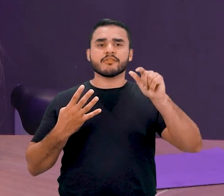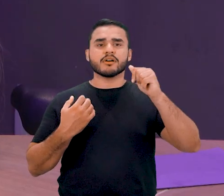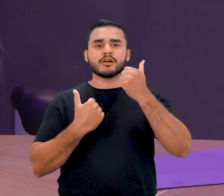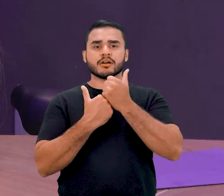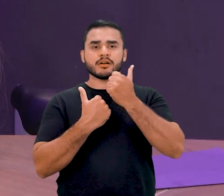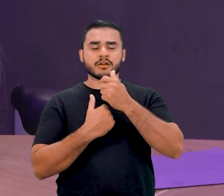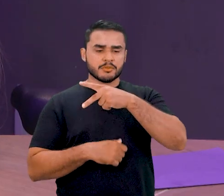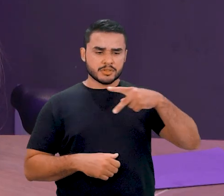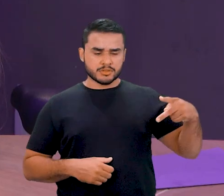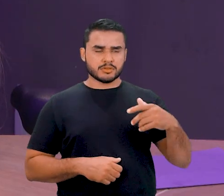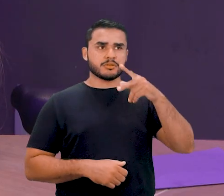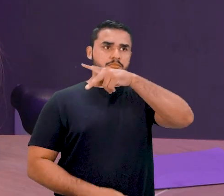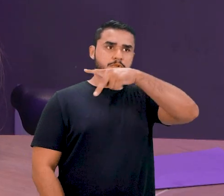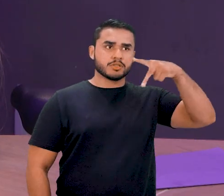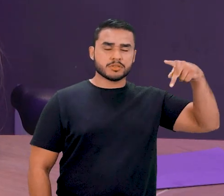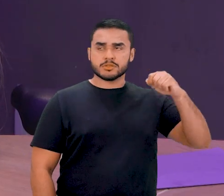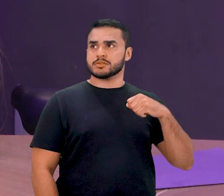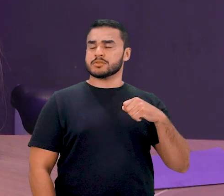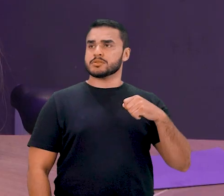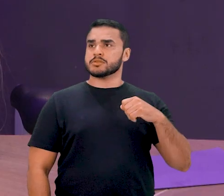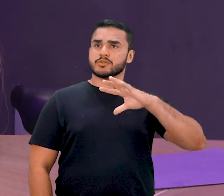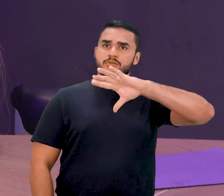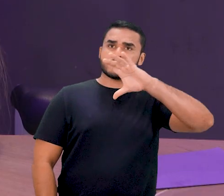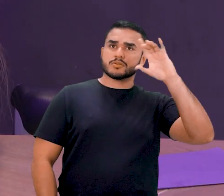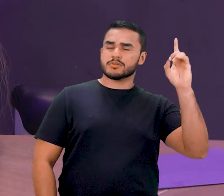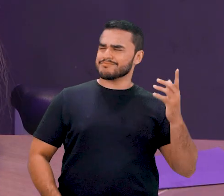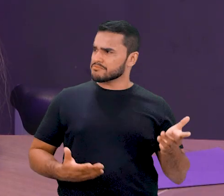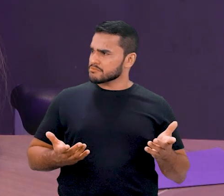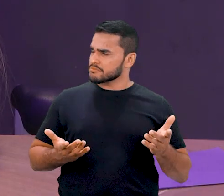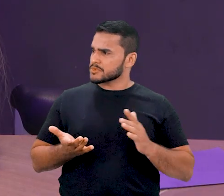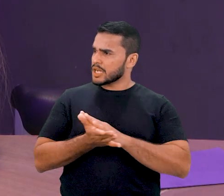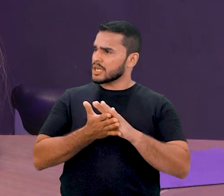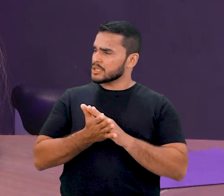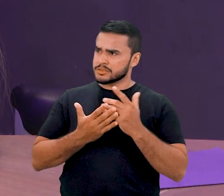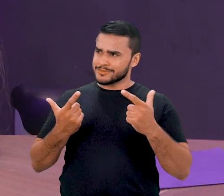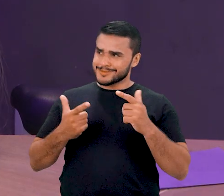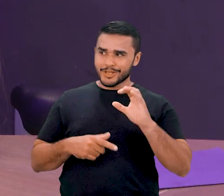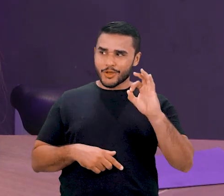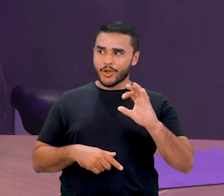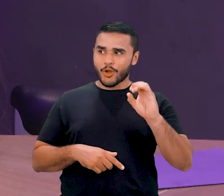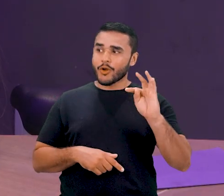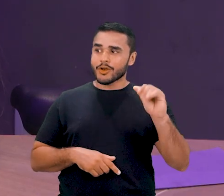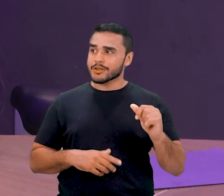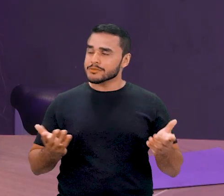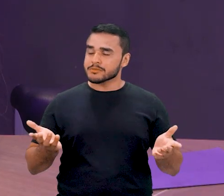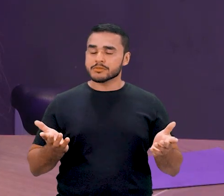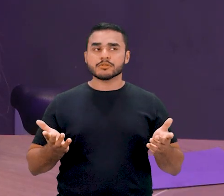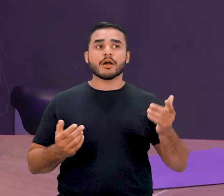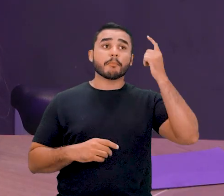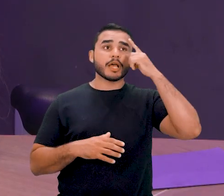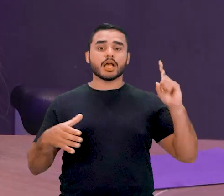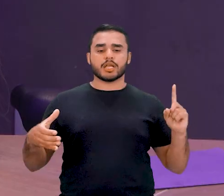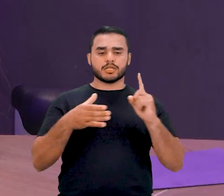pra gente? Porque a sociedade ainda acha que é só botar para colocar. Então, a gente precisa quebrar esses padrões